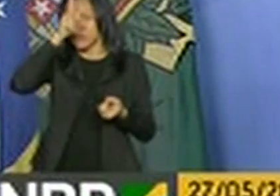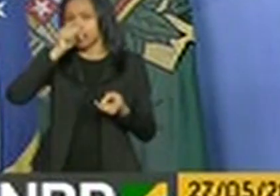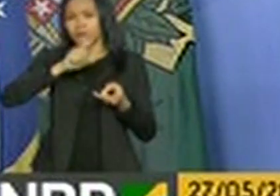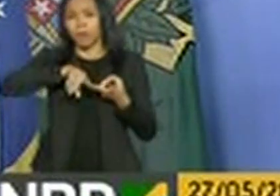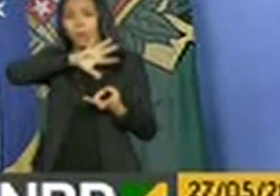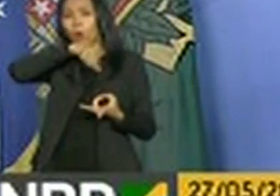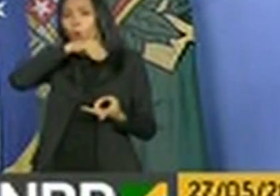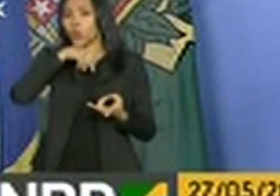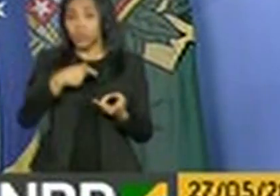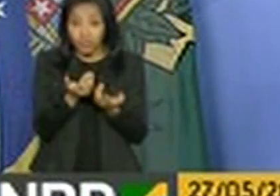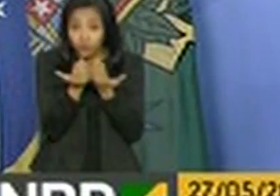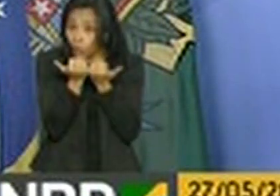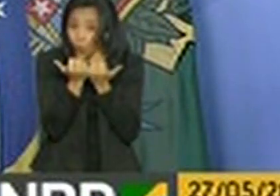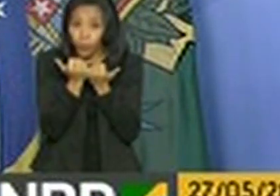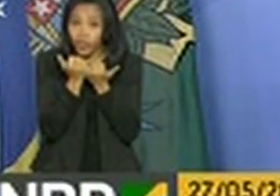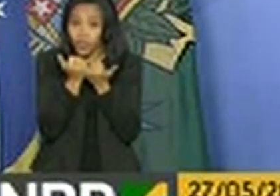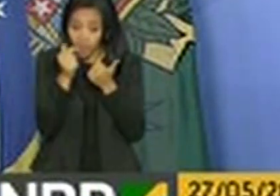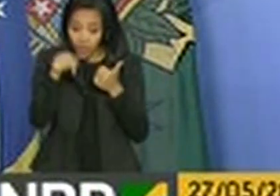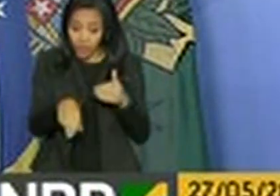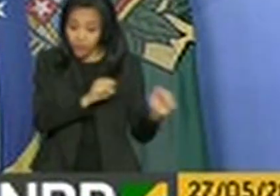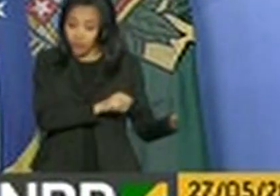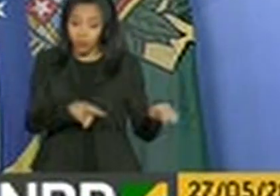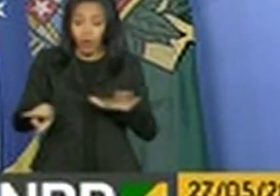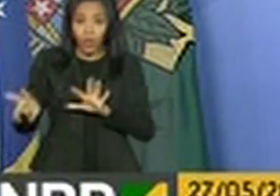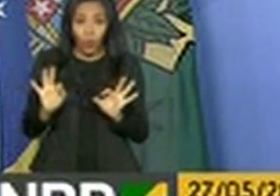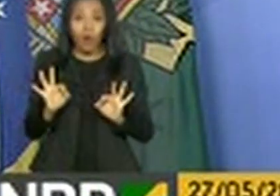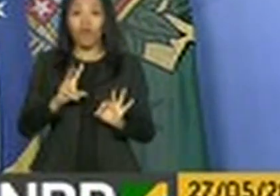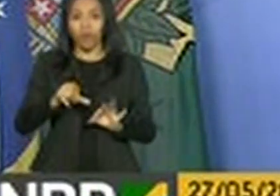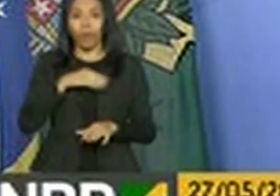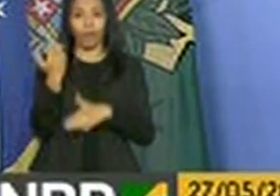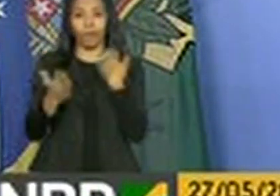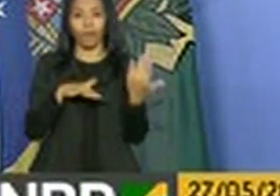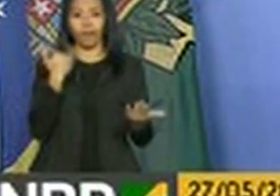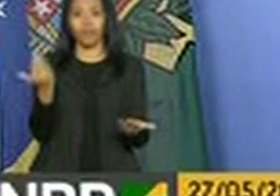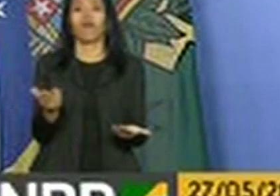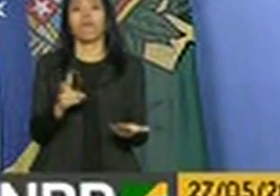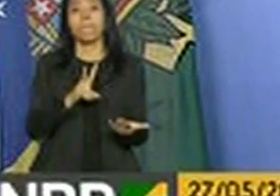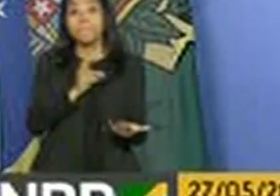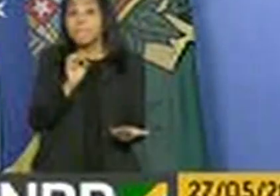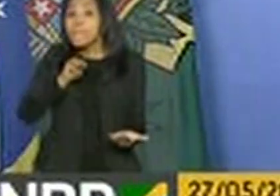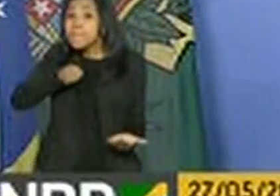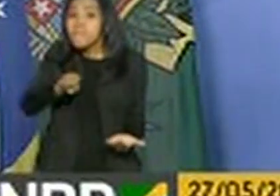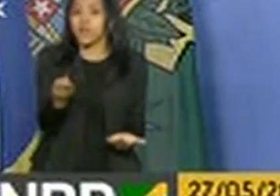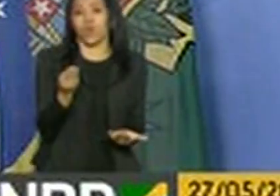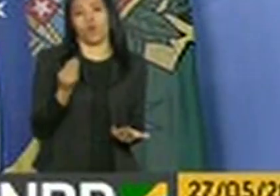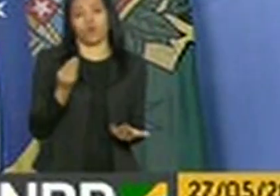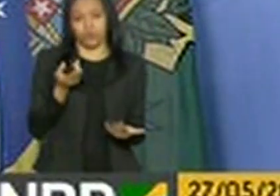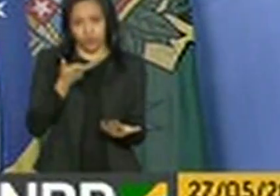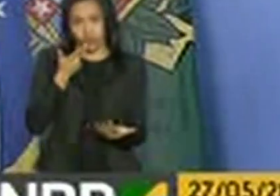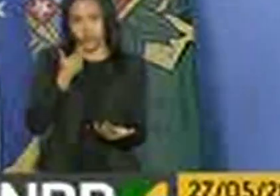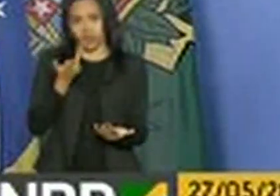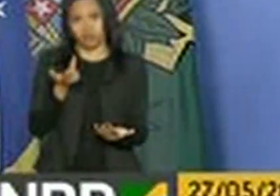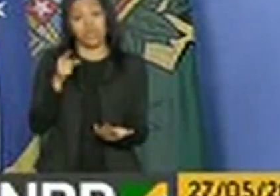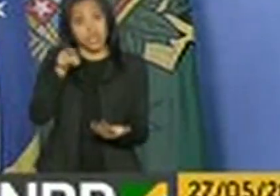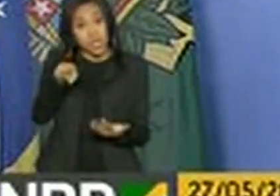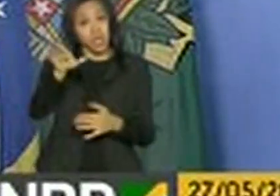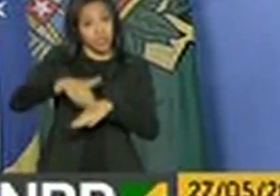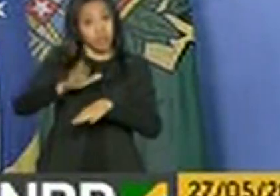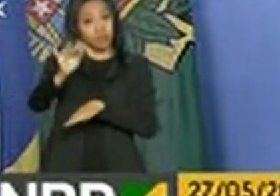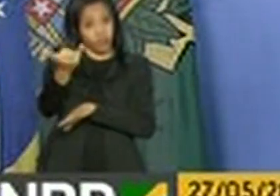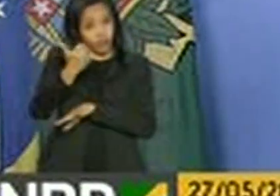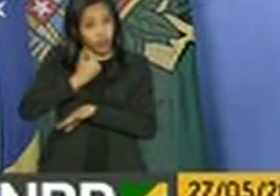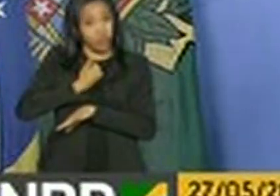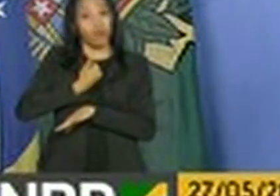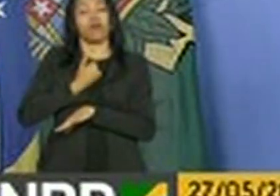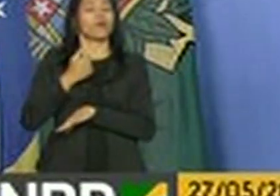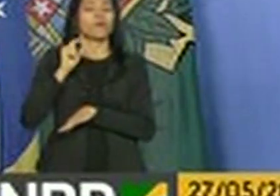não forem alimentados ao longo desta semana, perecerão. Eu falo de milhões e milhões. E até me disseram uma